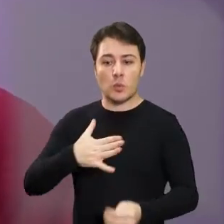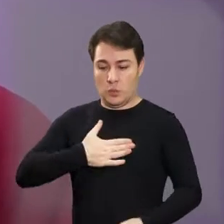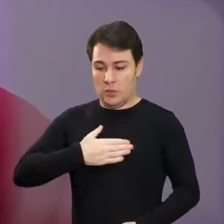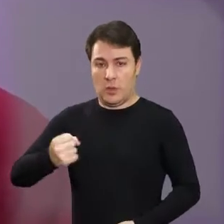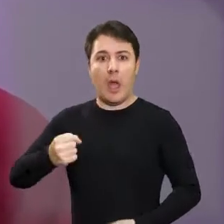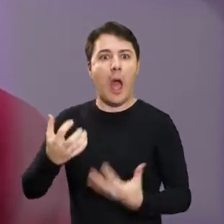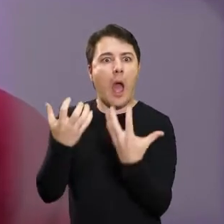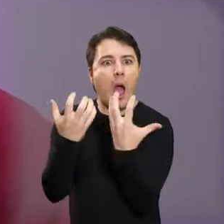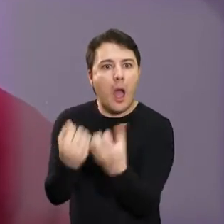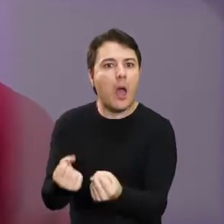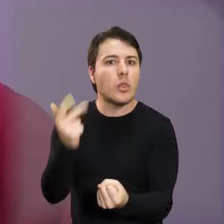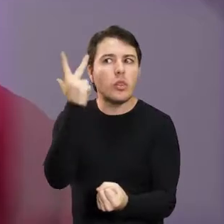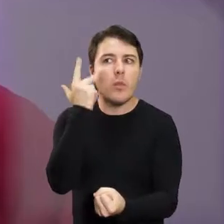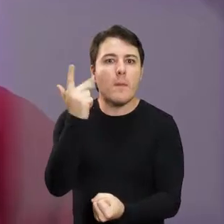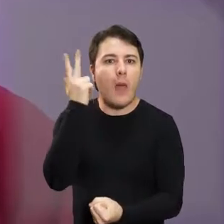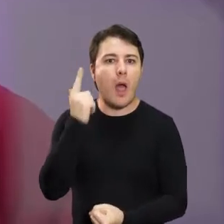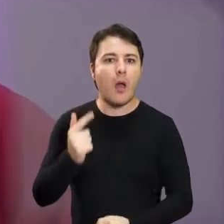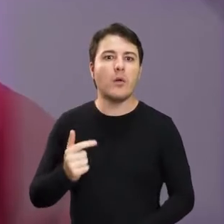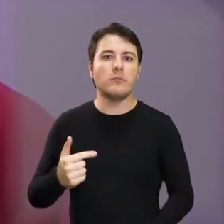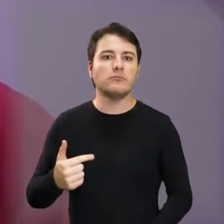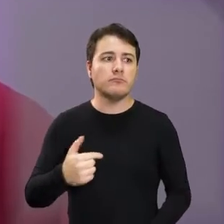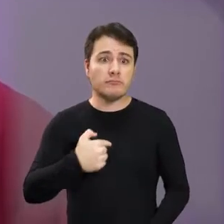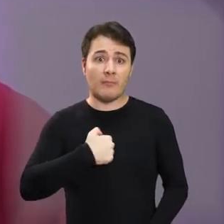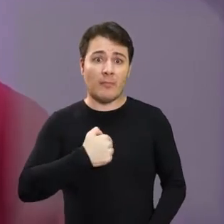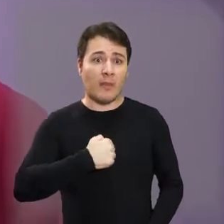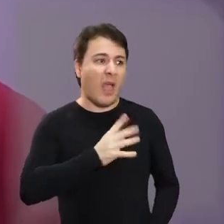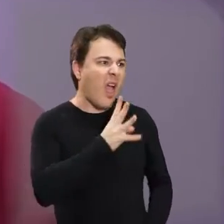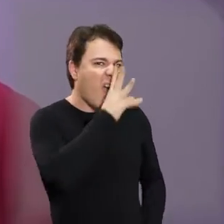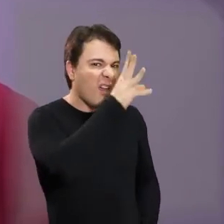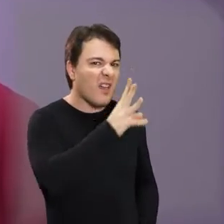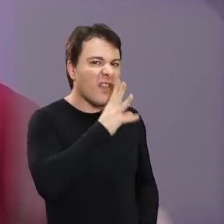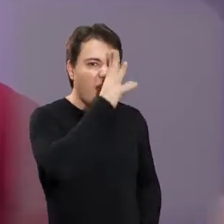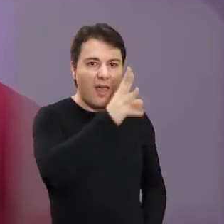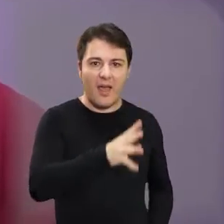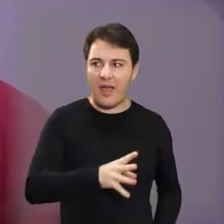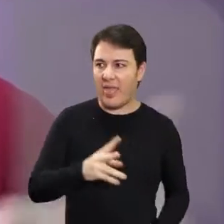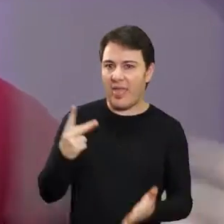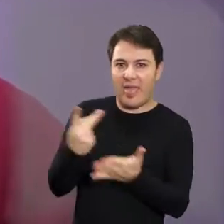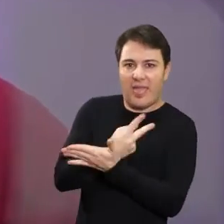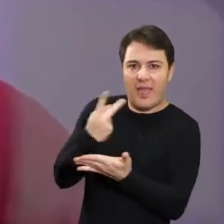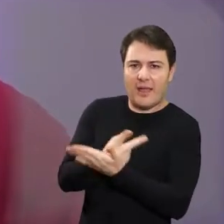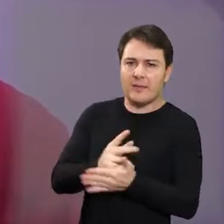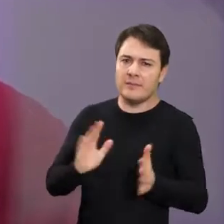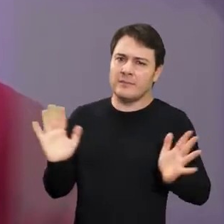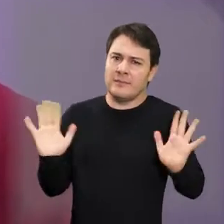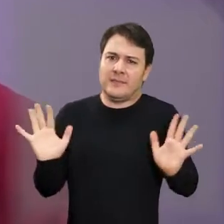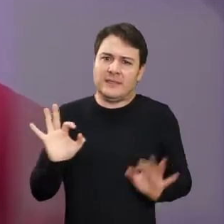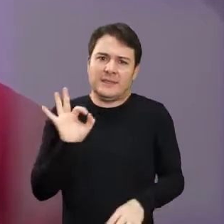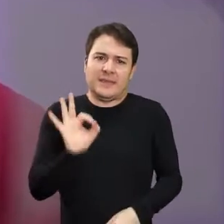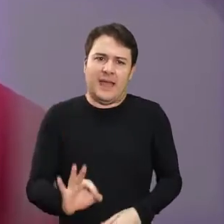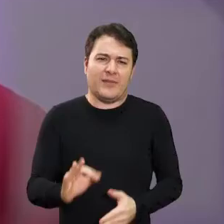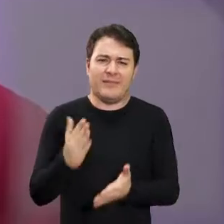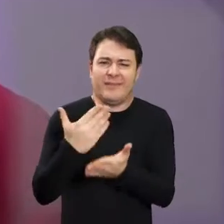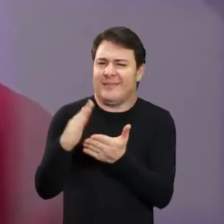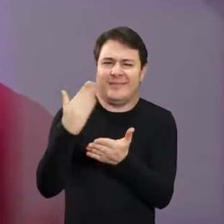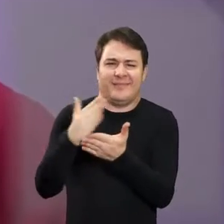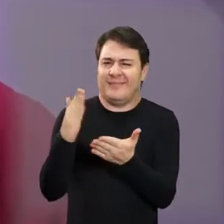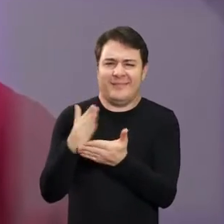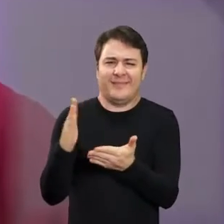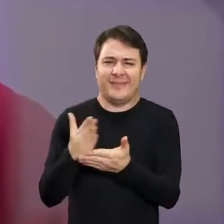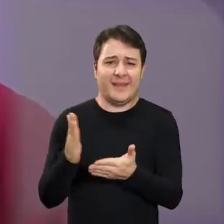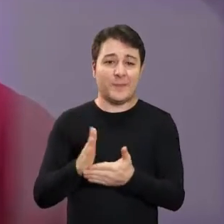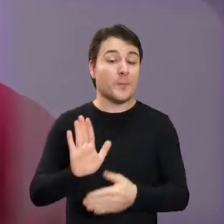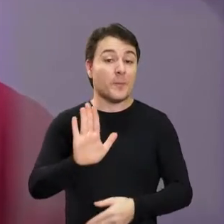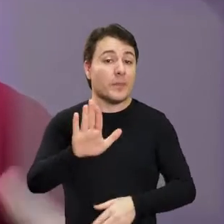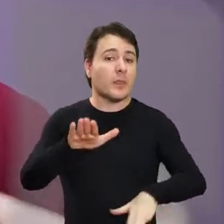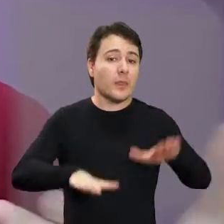maneira, normalizam a morbidez. Não estou dizendo que isso é algo errado ou que a gente precisa proibir isso, muito pelo contrário. Mas